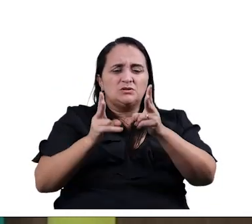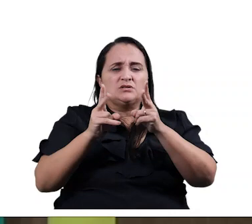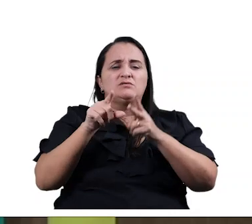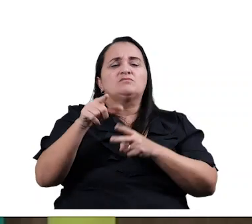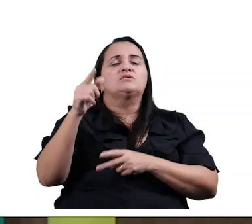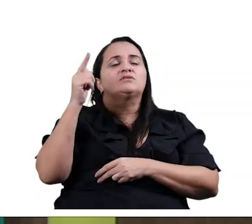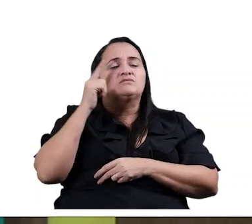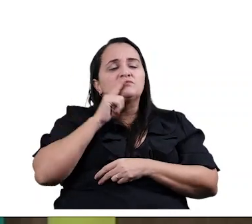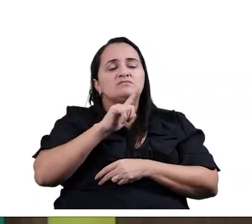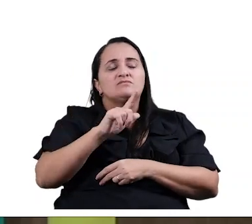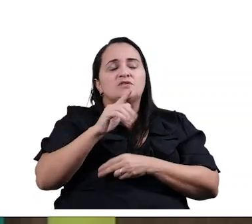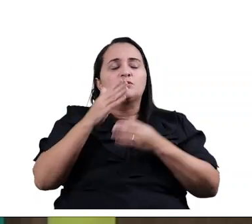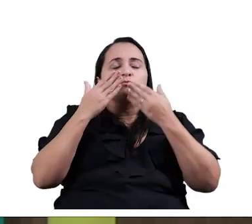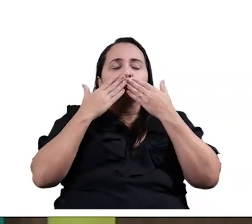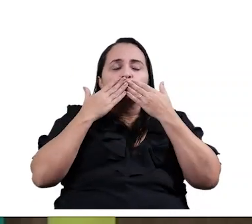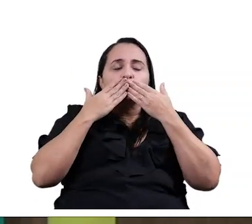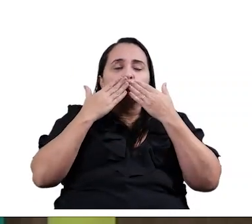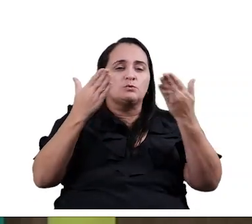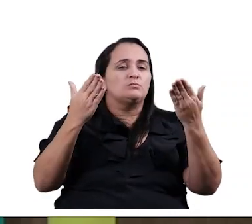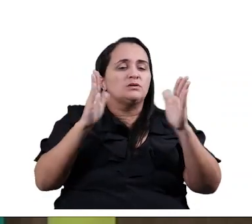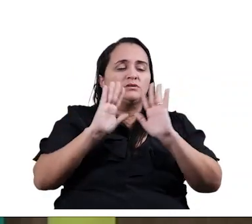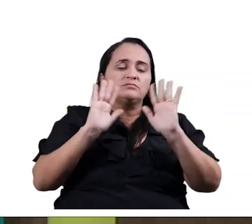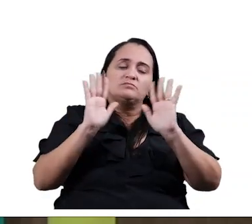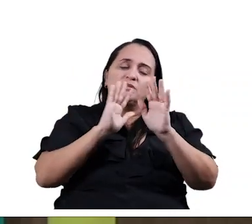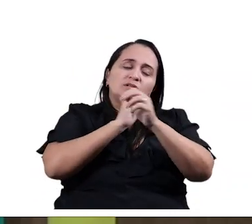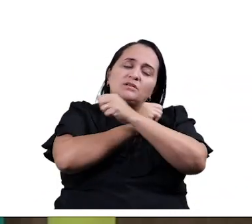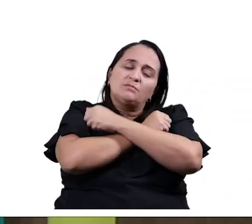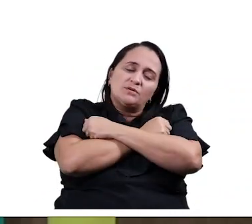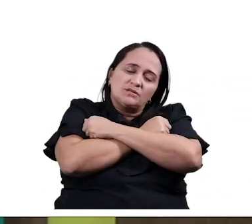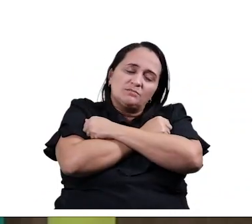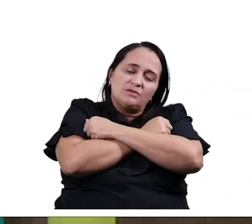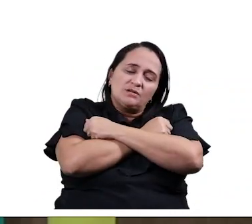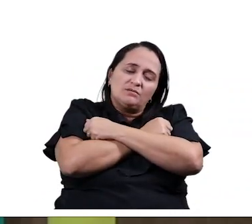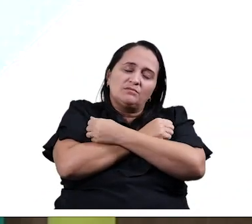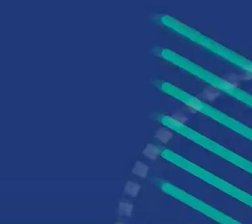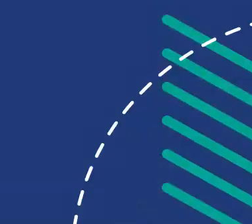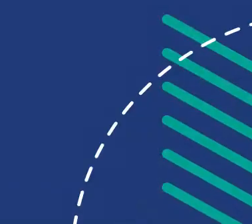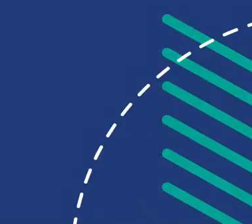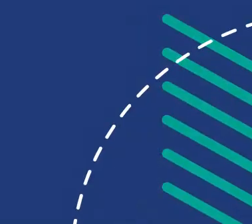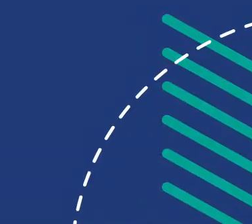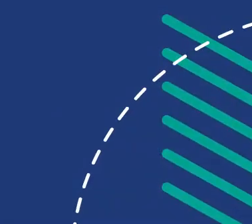persista, que você vai vencer. Um beijo e até a próxima aula.